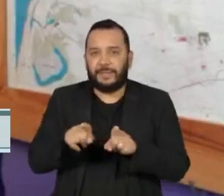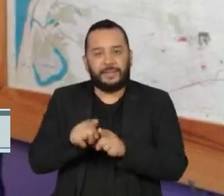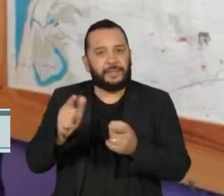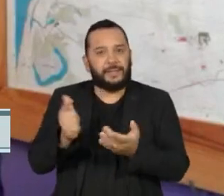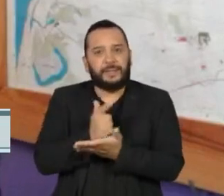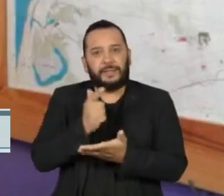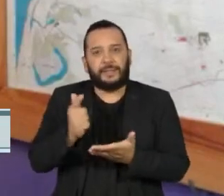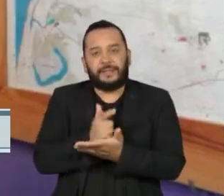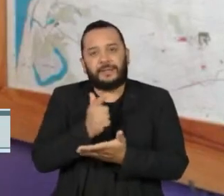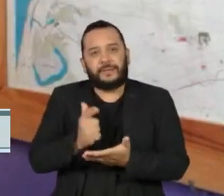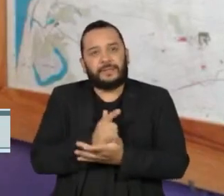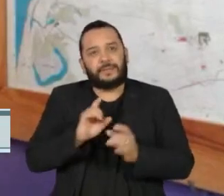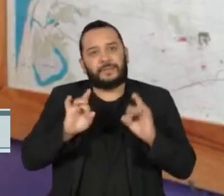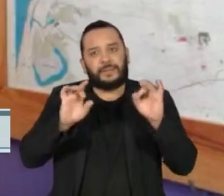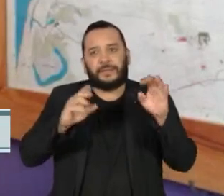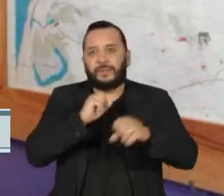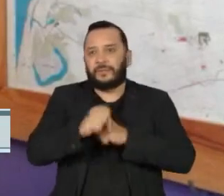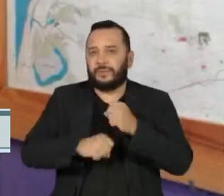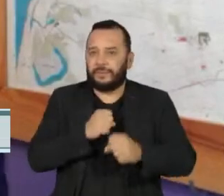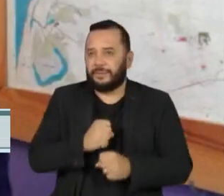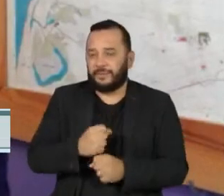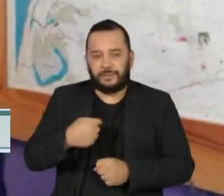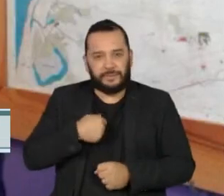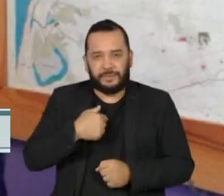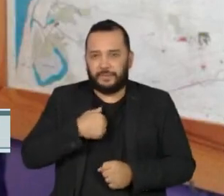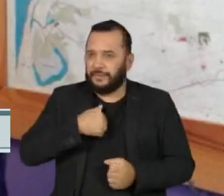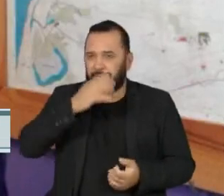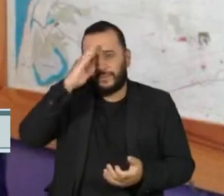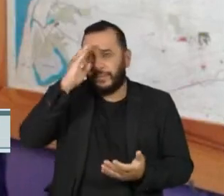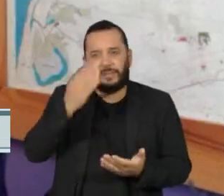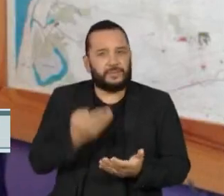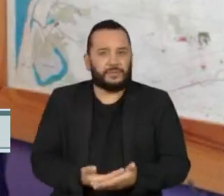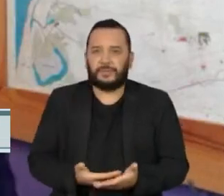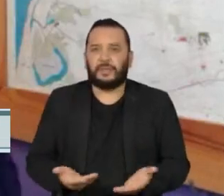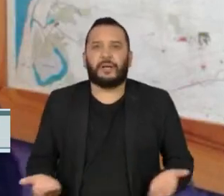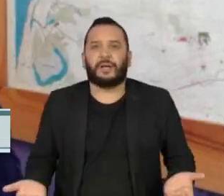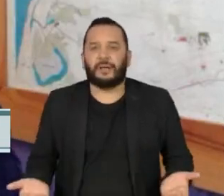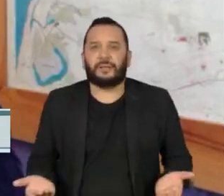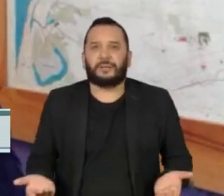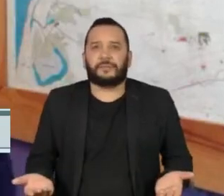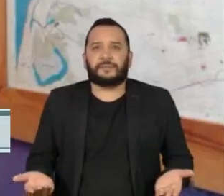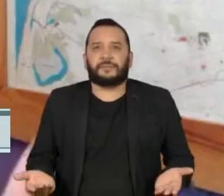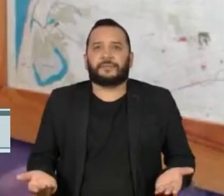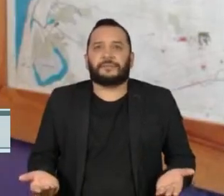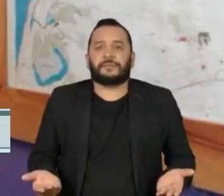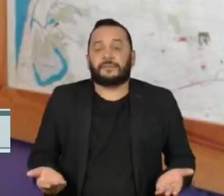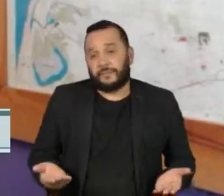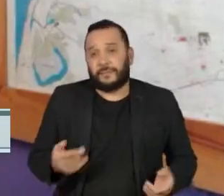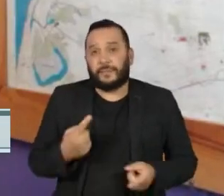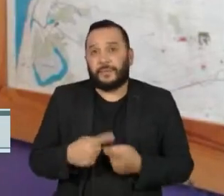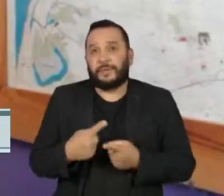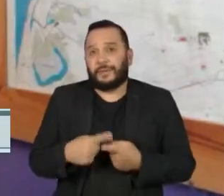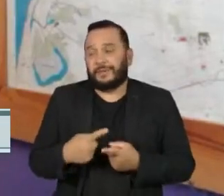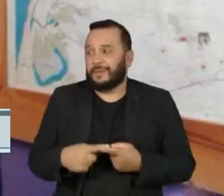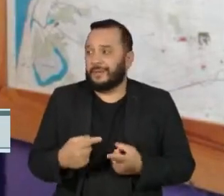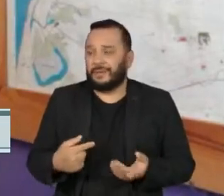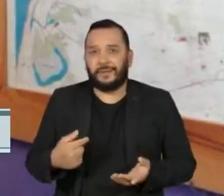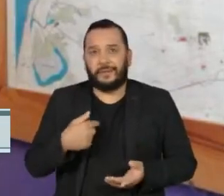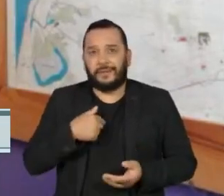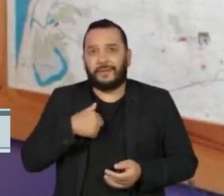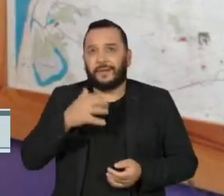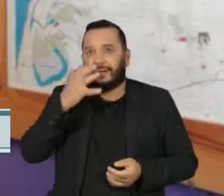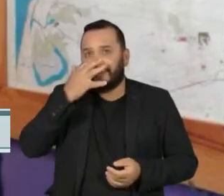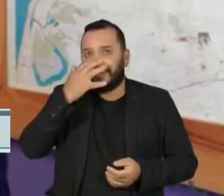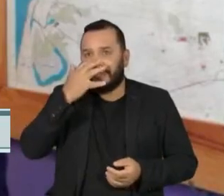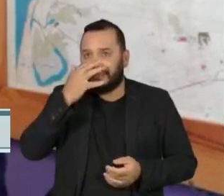acho que muito dessa surpresa, ou desse não acreditar, tem a ver com a admiração que eu tenho por todos